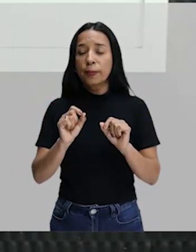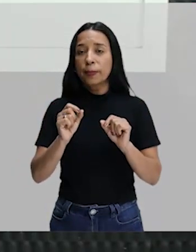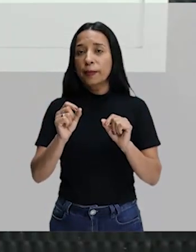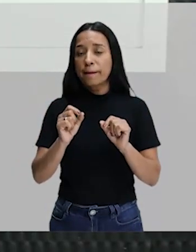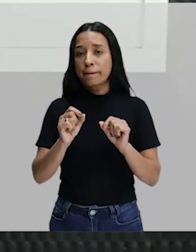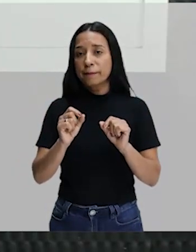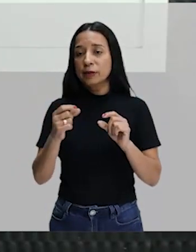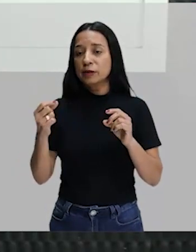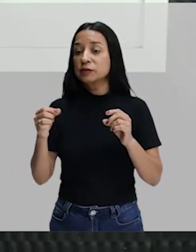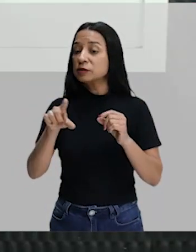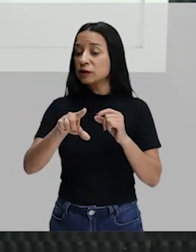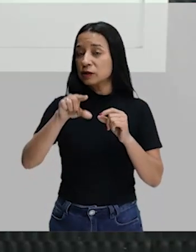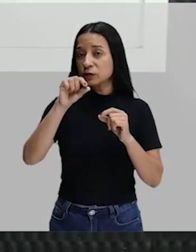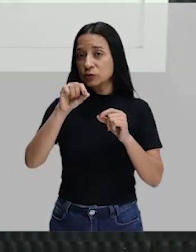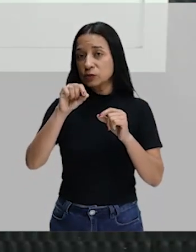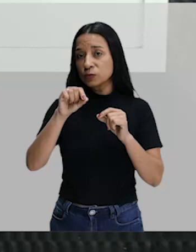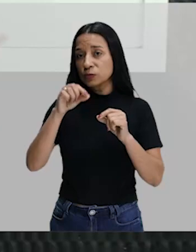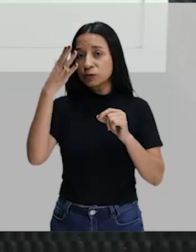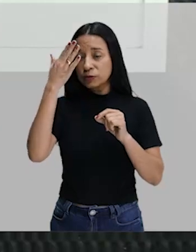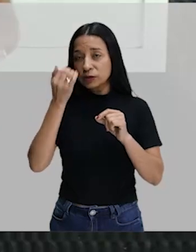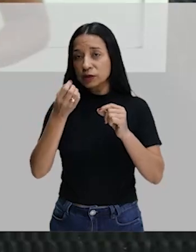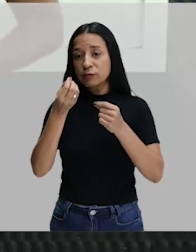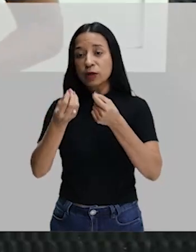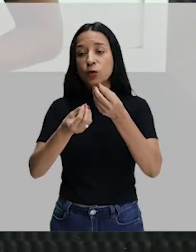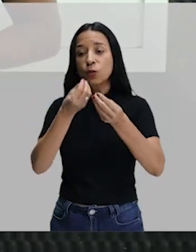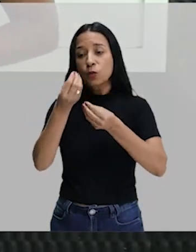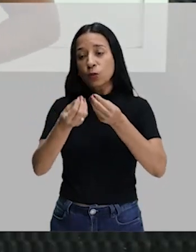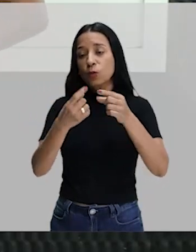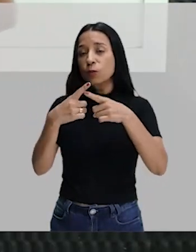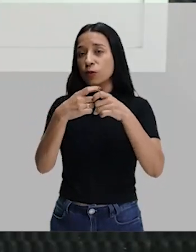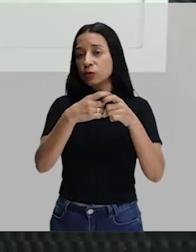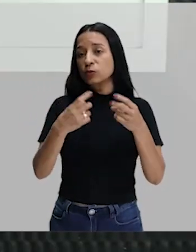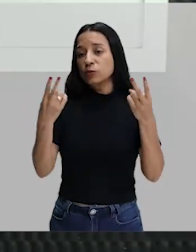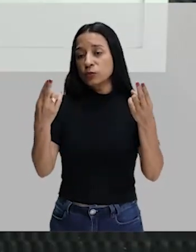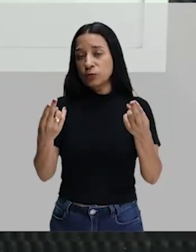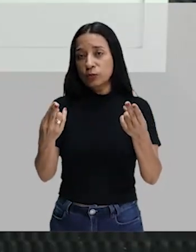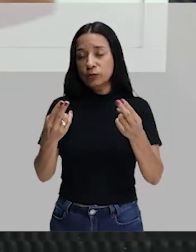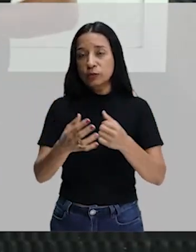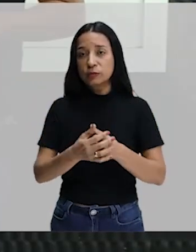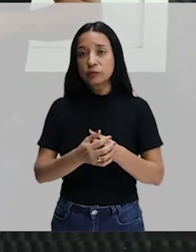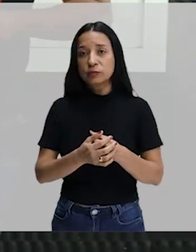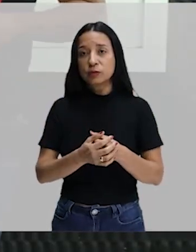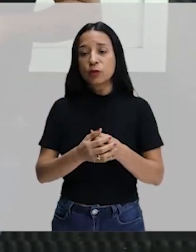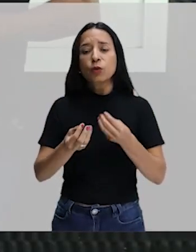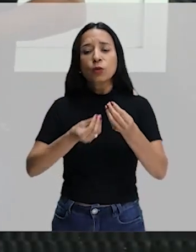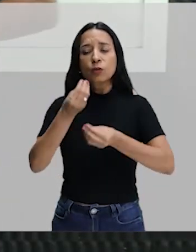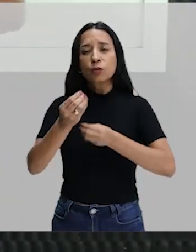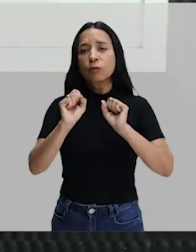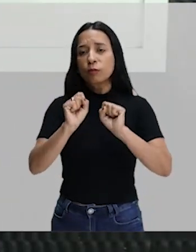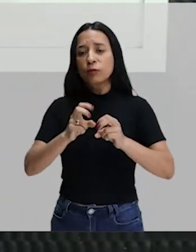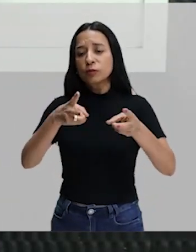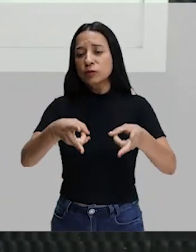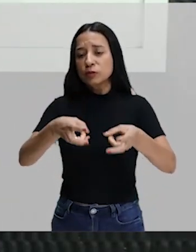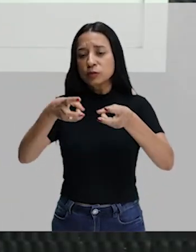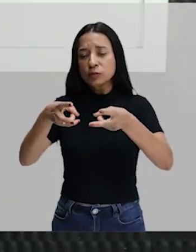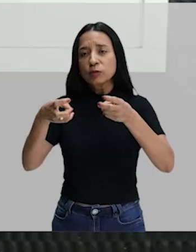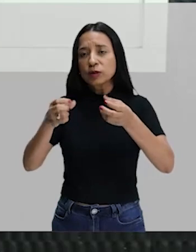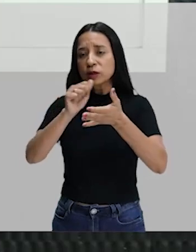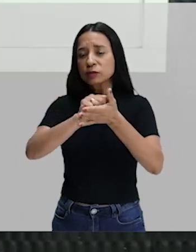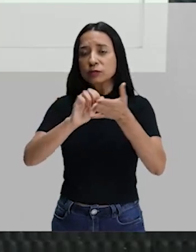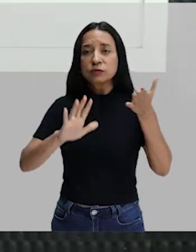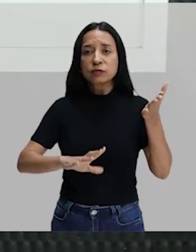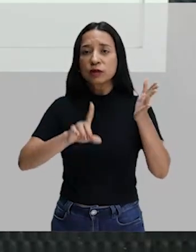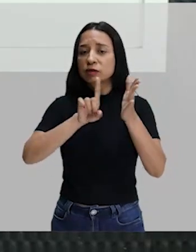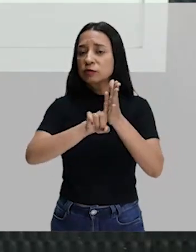critérios para que eu possa dizer que um polinômio é idêntico ao outro. Beleza? Então, vamos ver como a gente pode explorar isso num exercício,